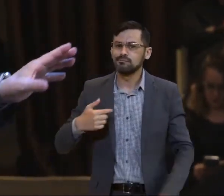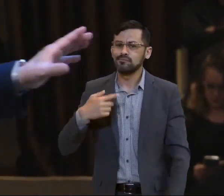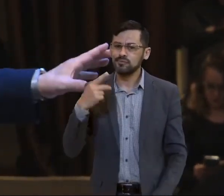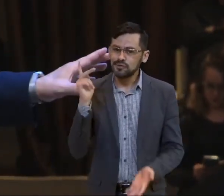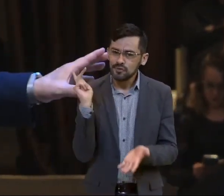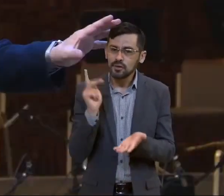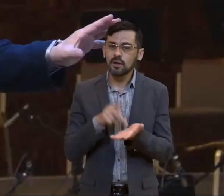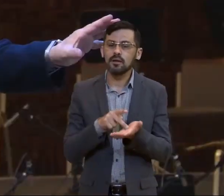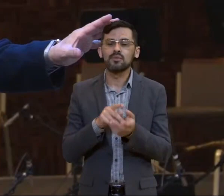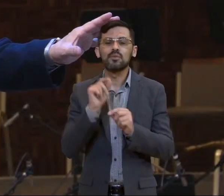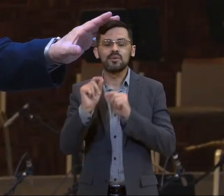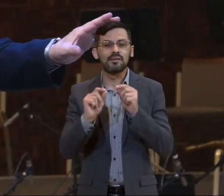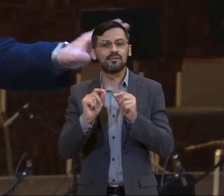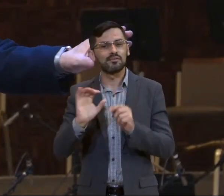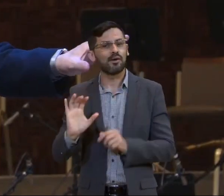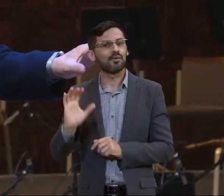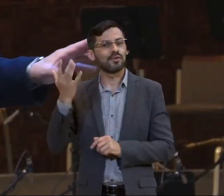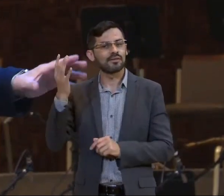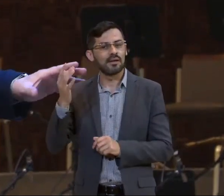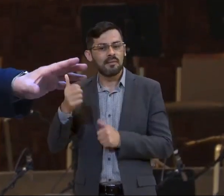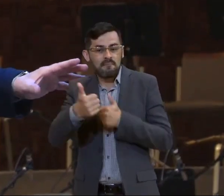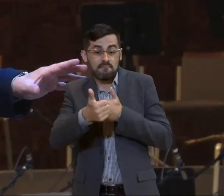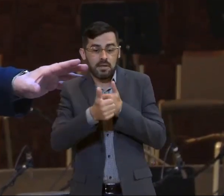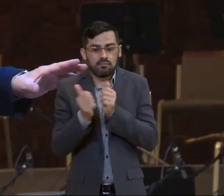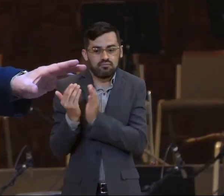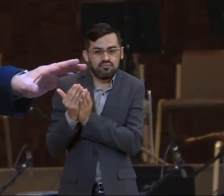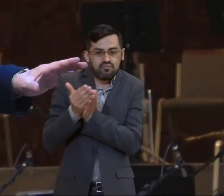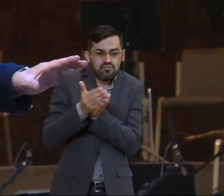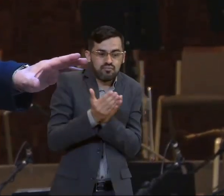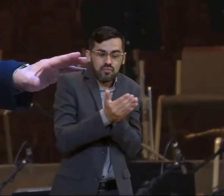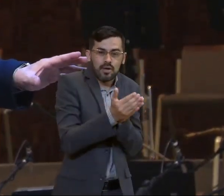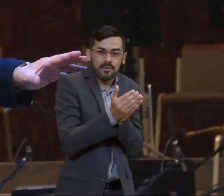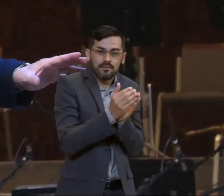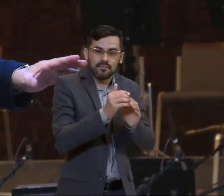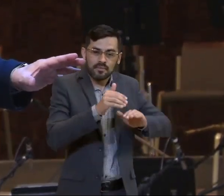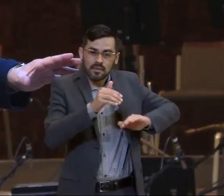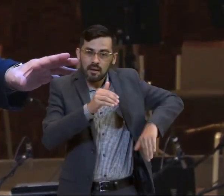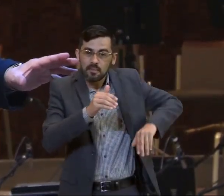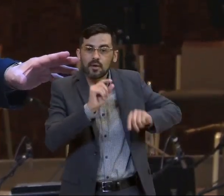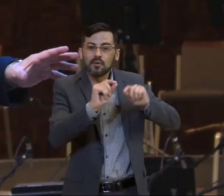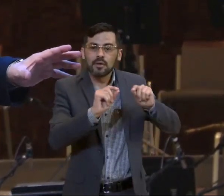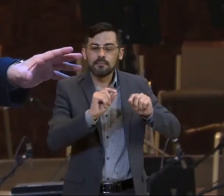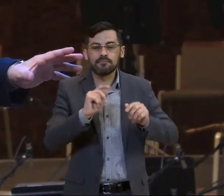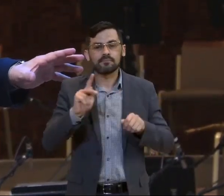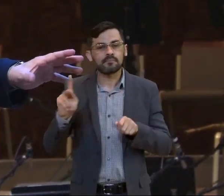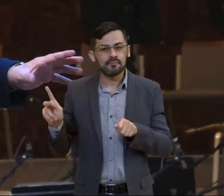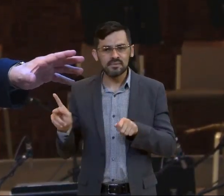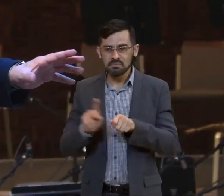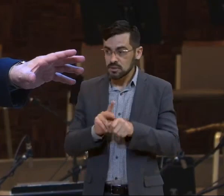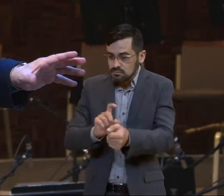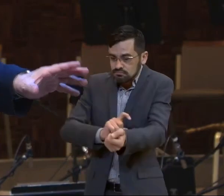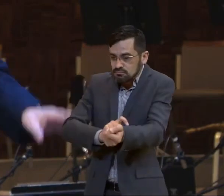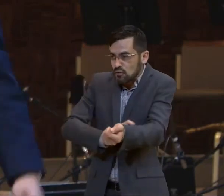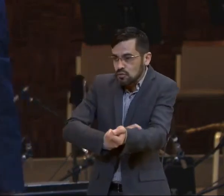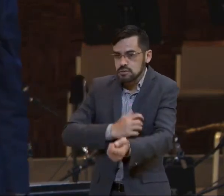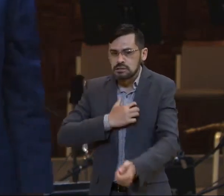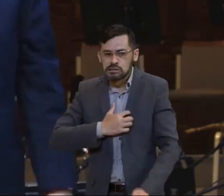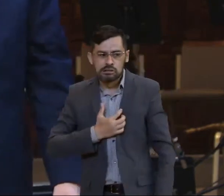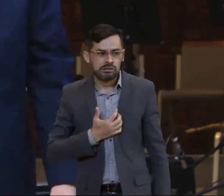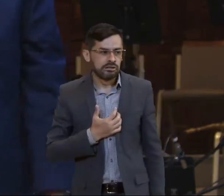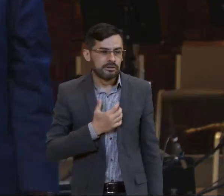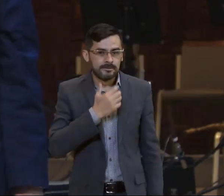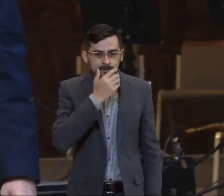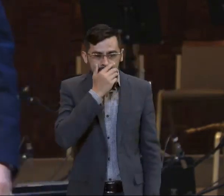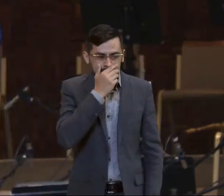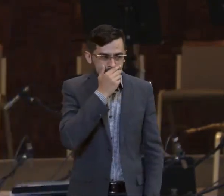quando eles chegam na beira da praia, Pedro, bronco, olha para Jesus